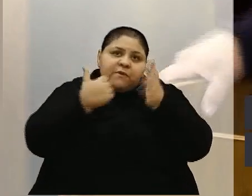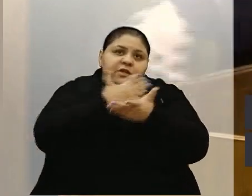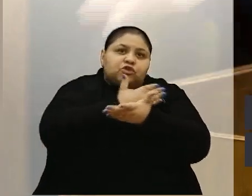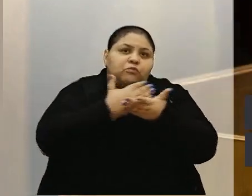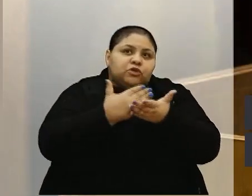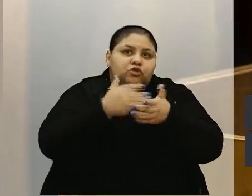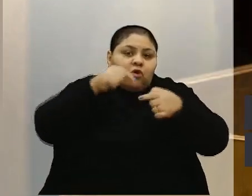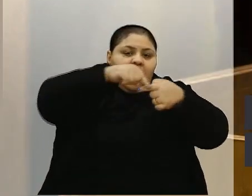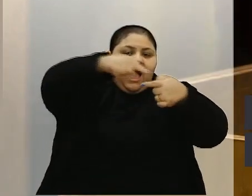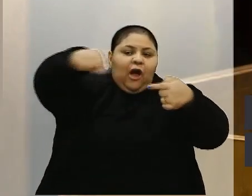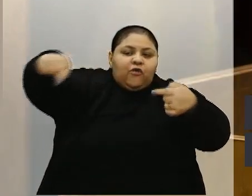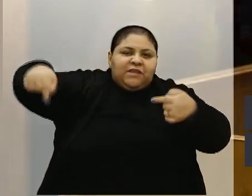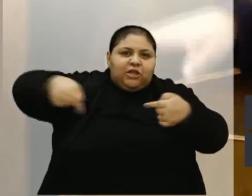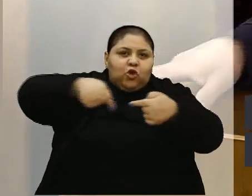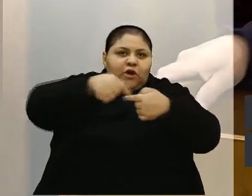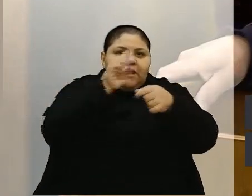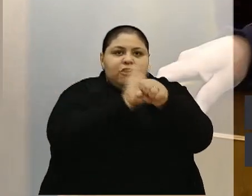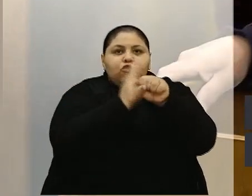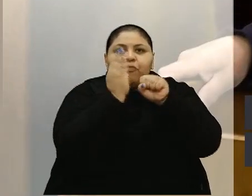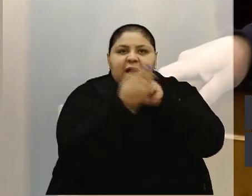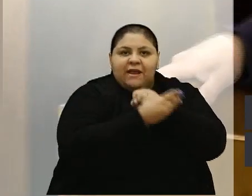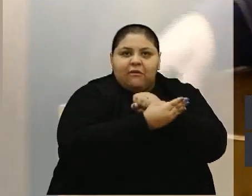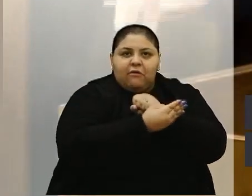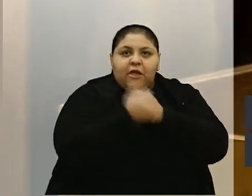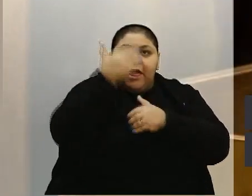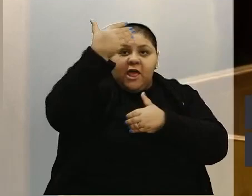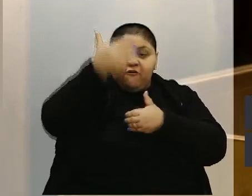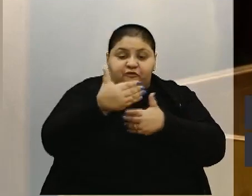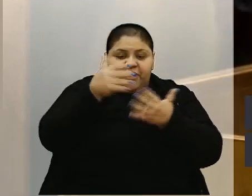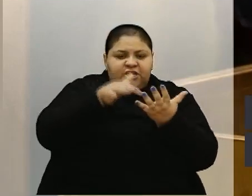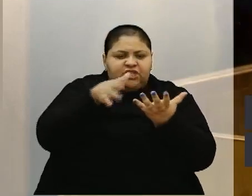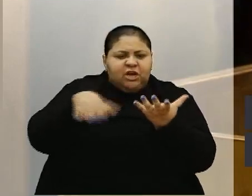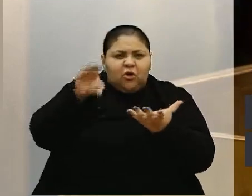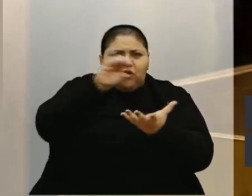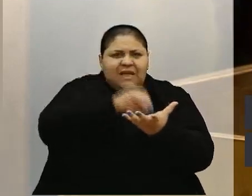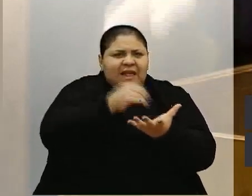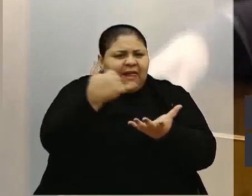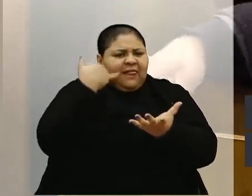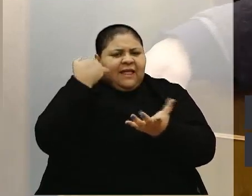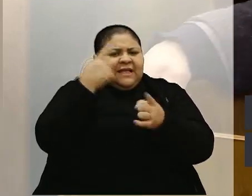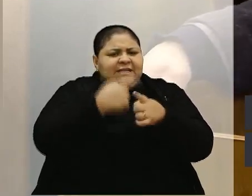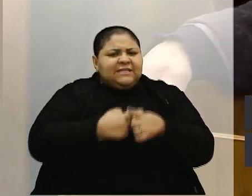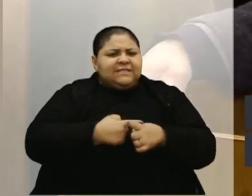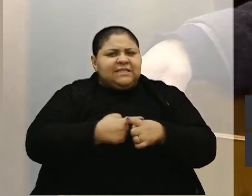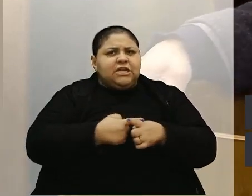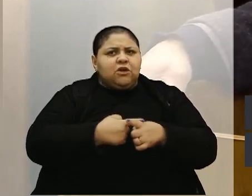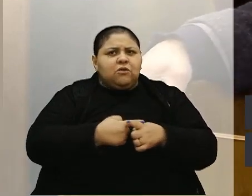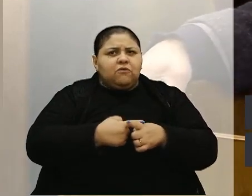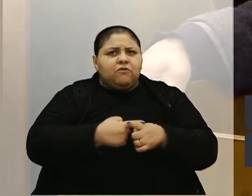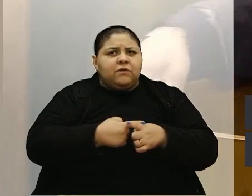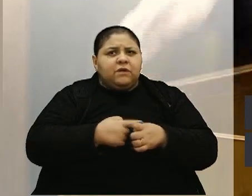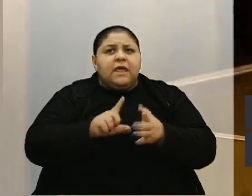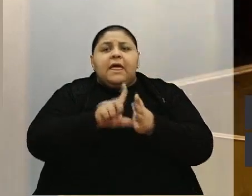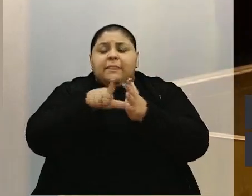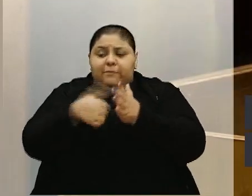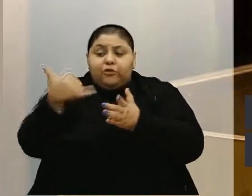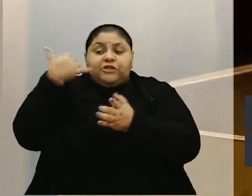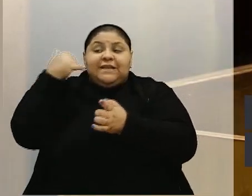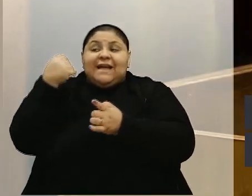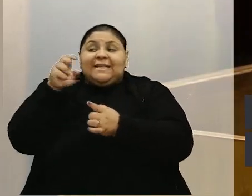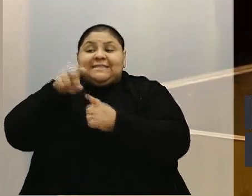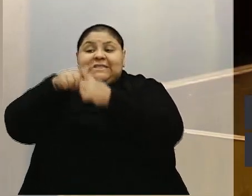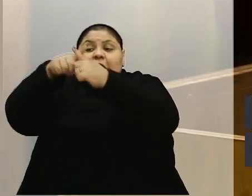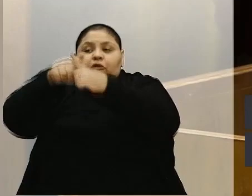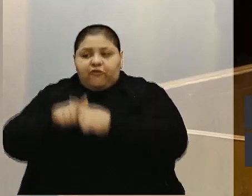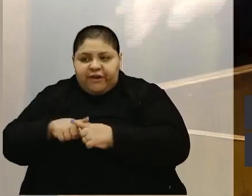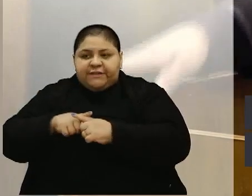da Codeca trancamos 5 vezes. E depois de trancar 5 vezes, saiu a rotatória. Hoje a vergonha da